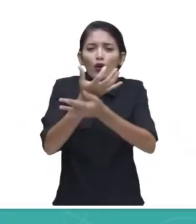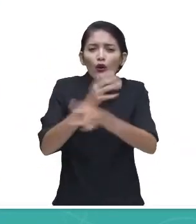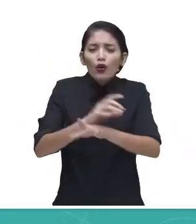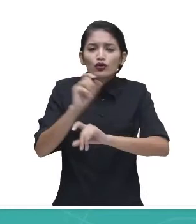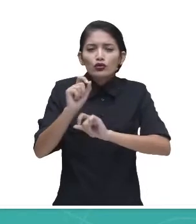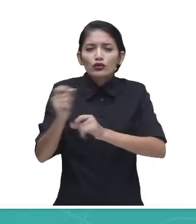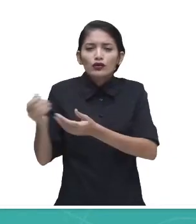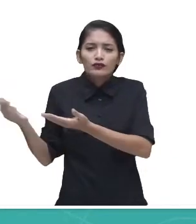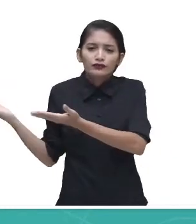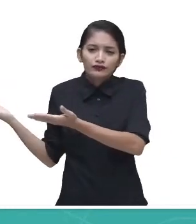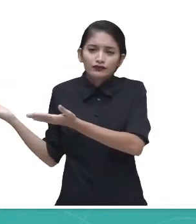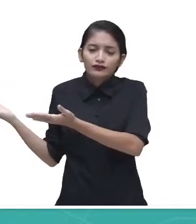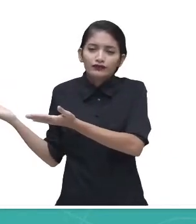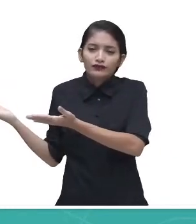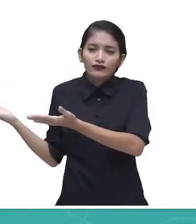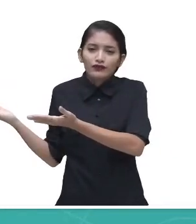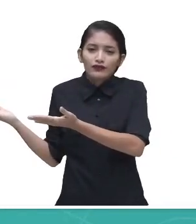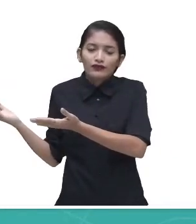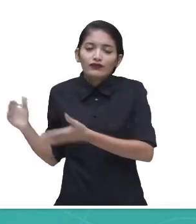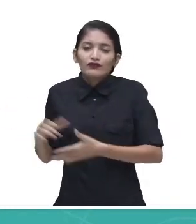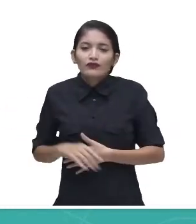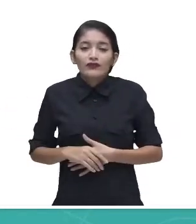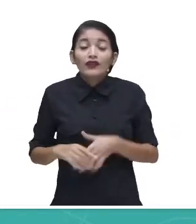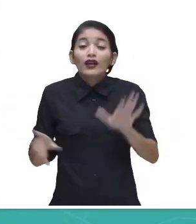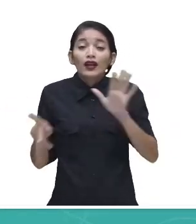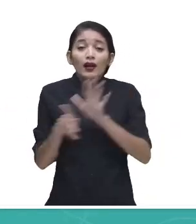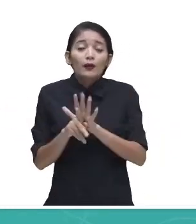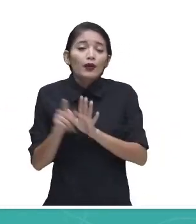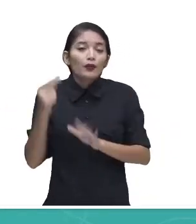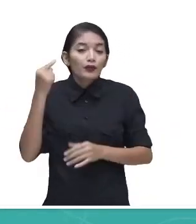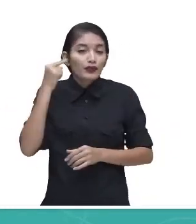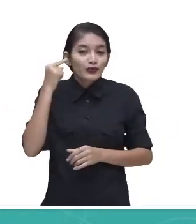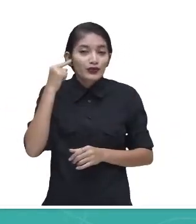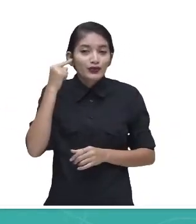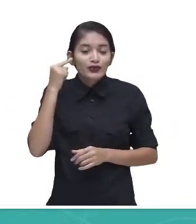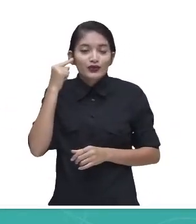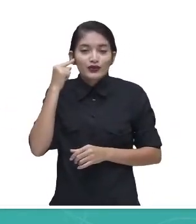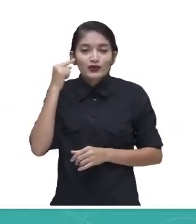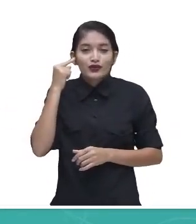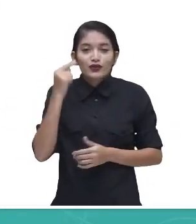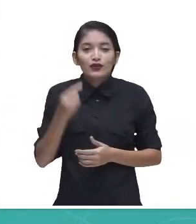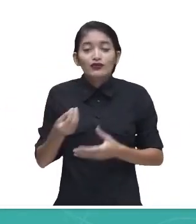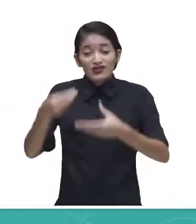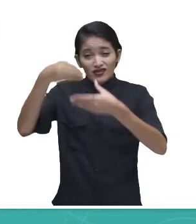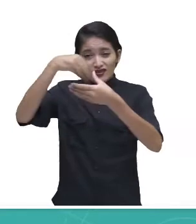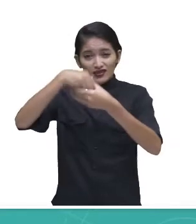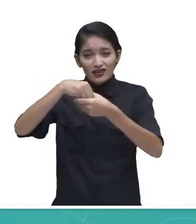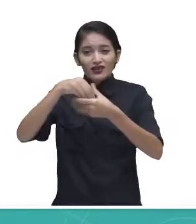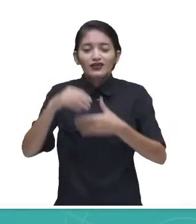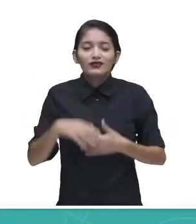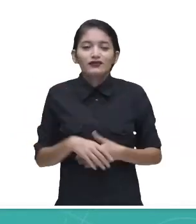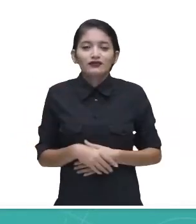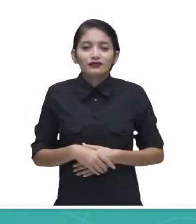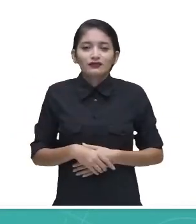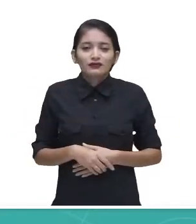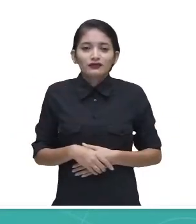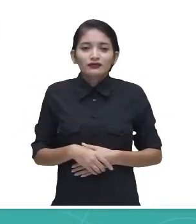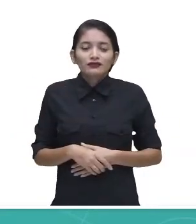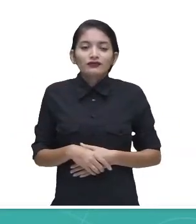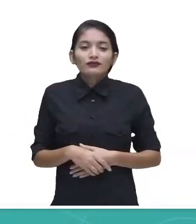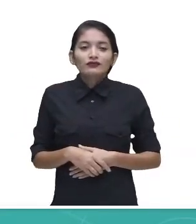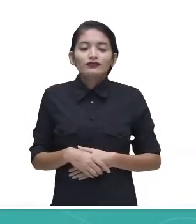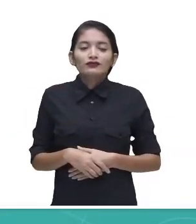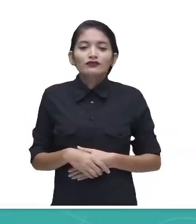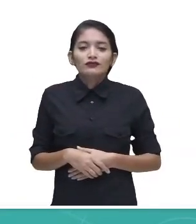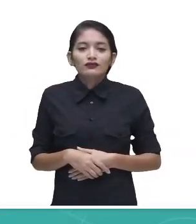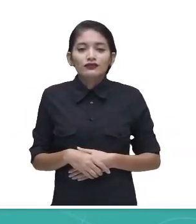aqui para vocês, tá bom? Que é o estribo, que é o osso do nosso ouvido interno. Deixa eu ver outra curiosidade,